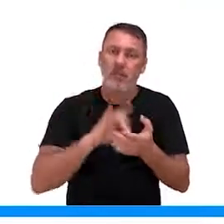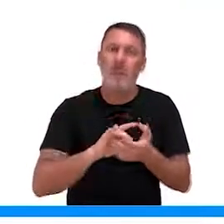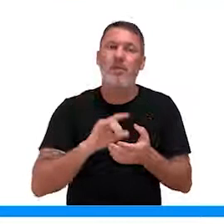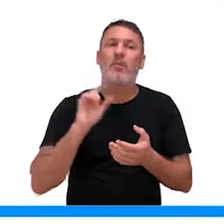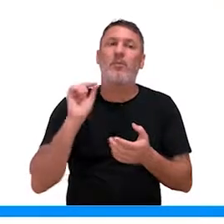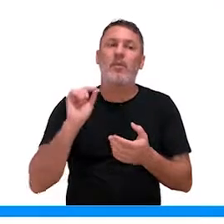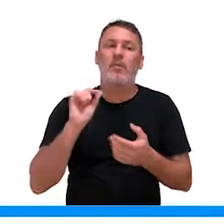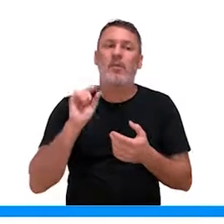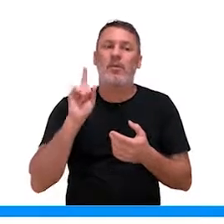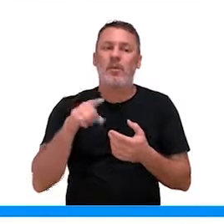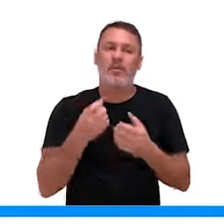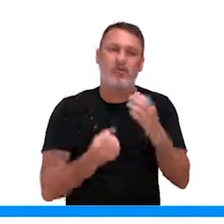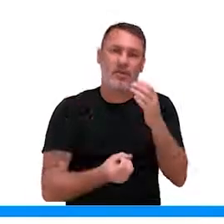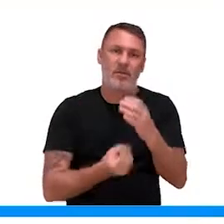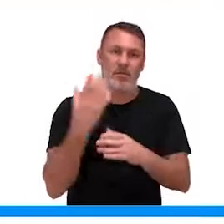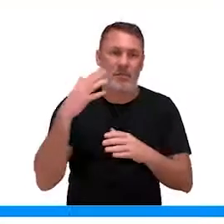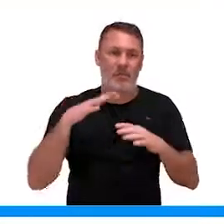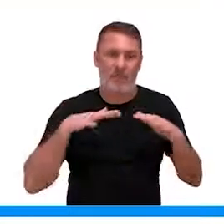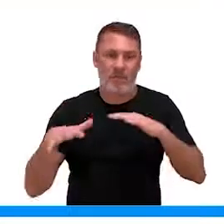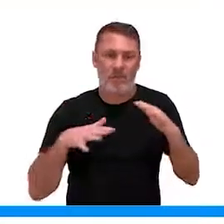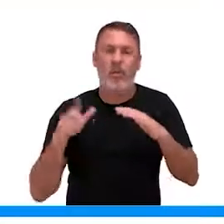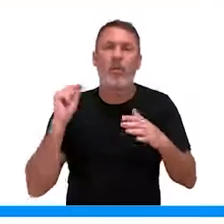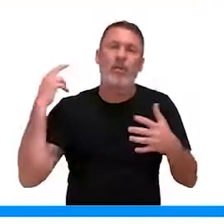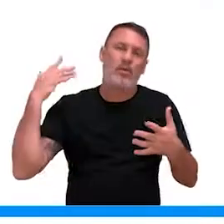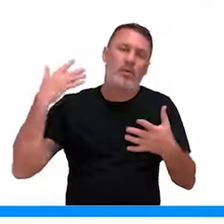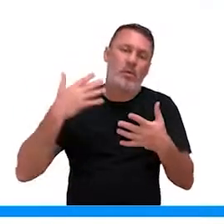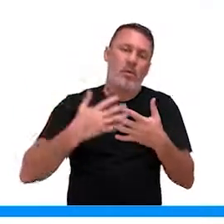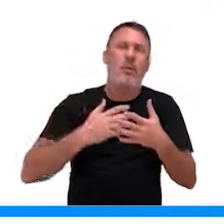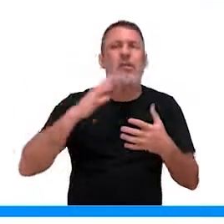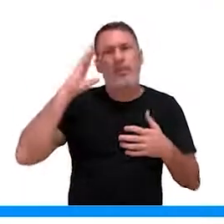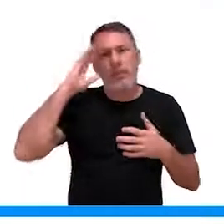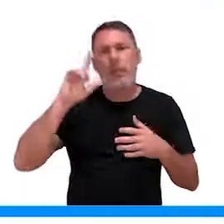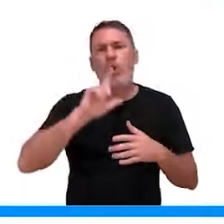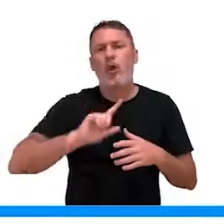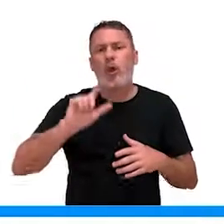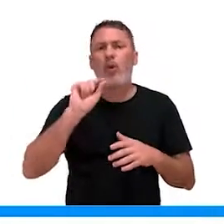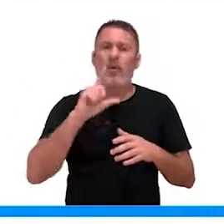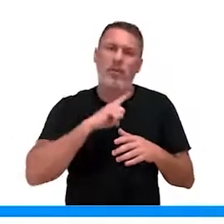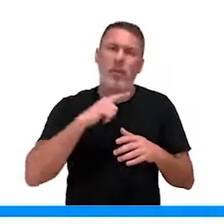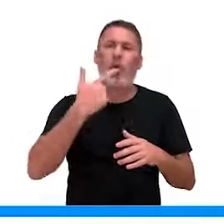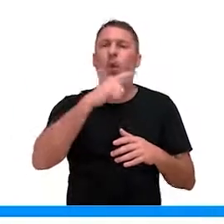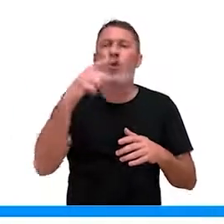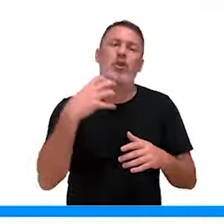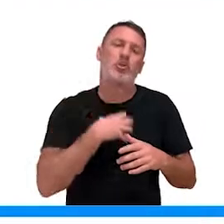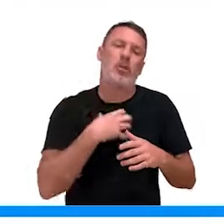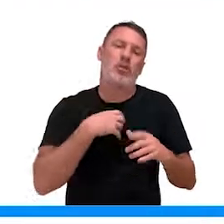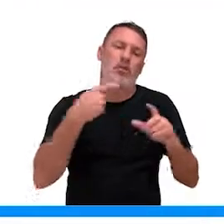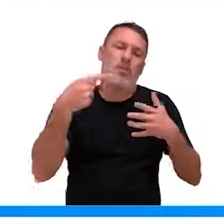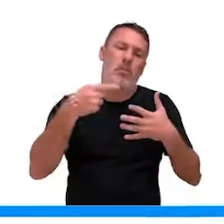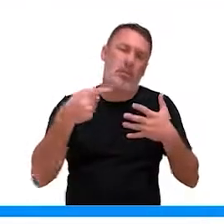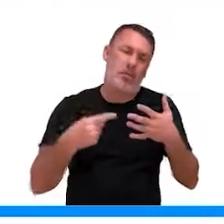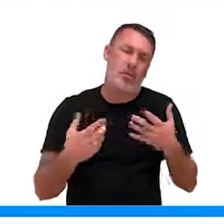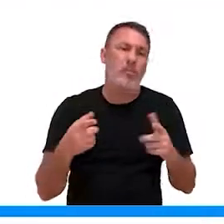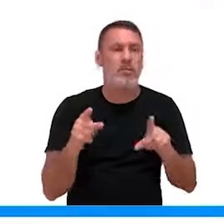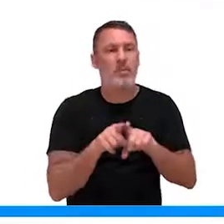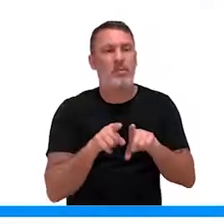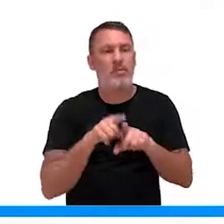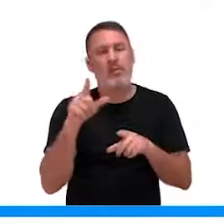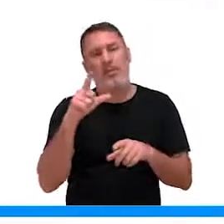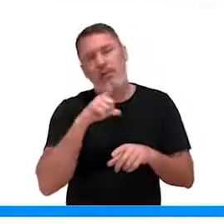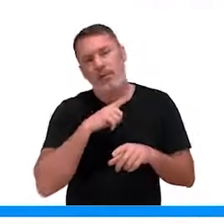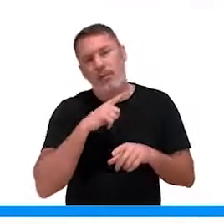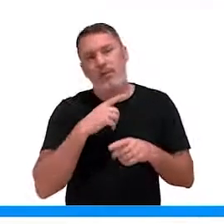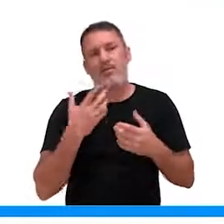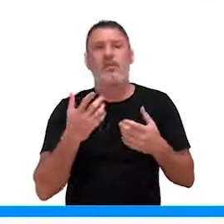dessa interiorização desse movimento a partir, claro, de outras possibilidades. E isso passa também agora não só mais